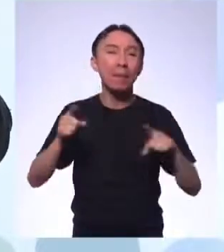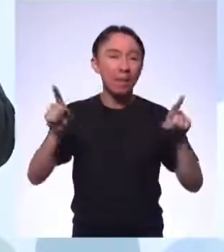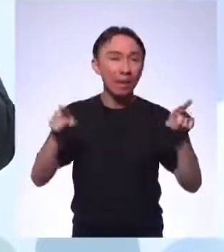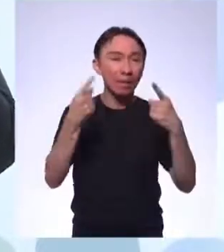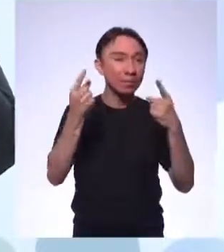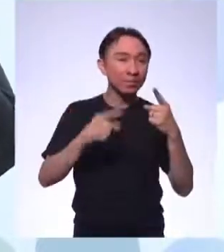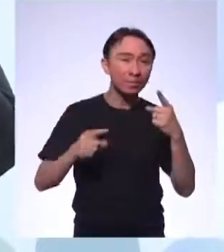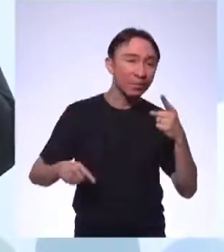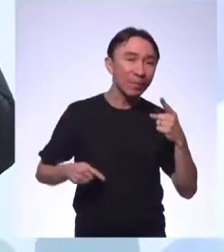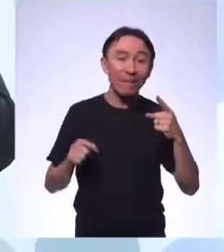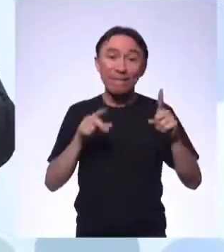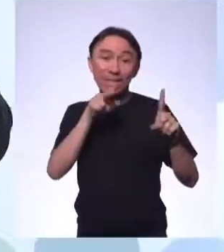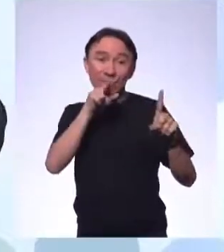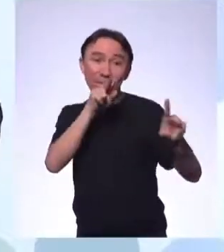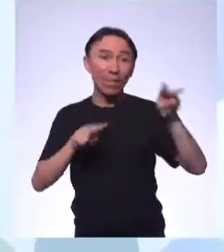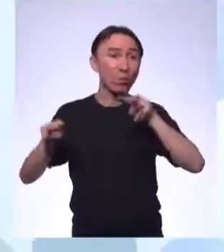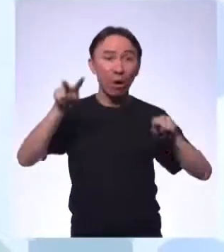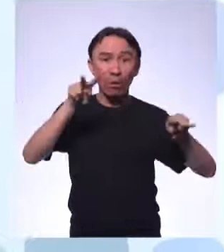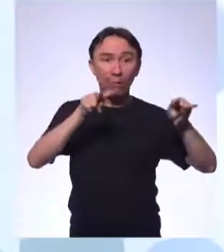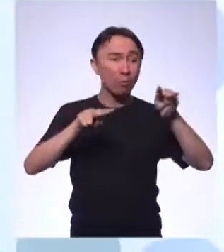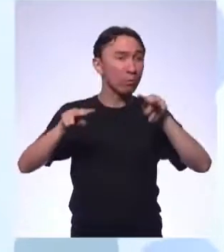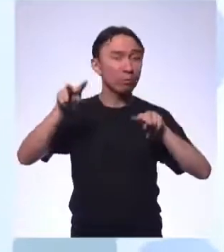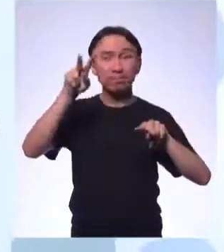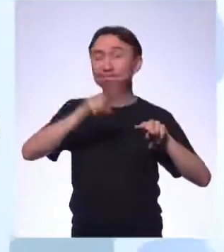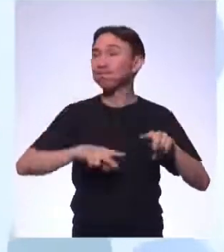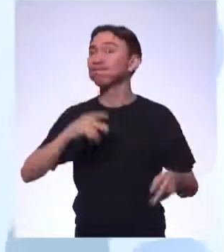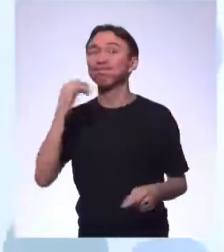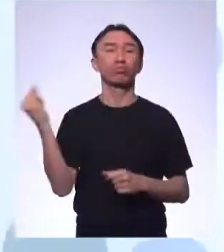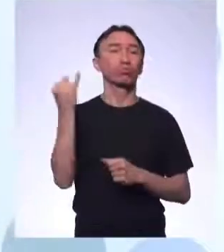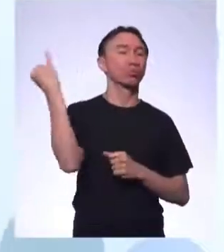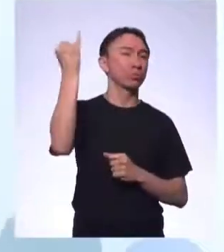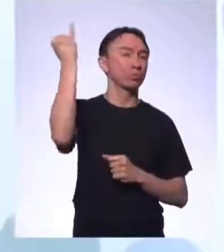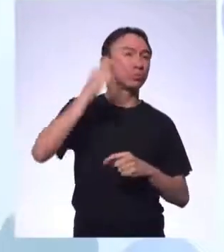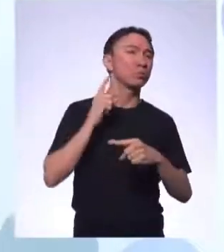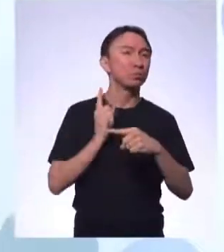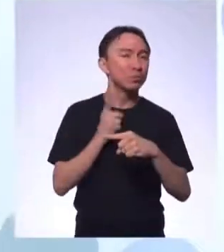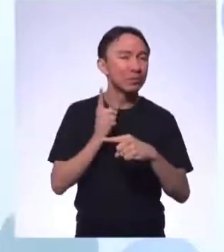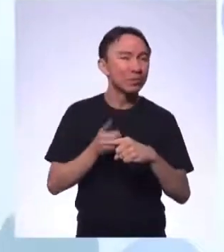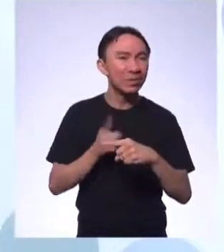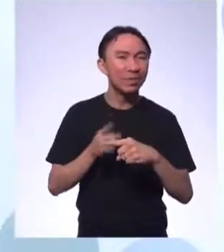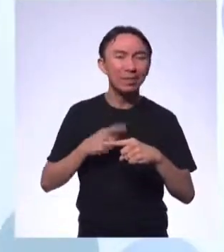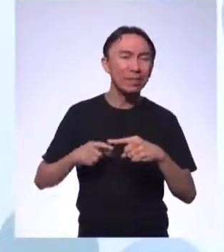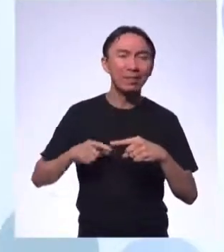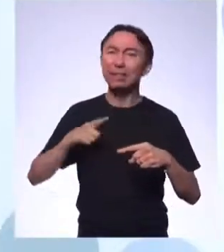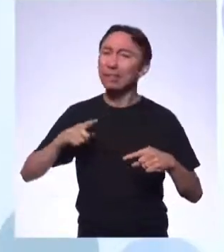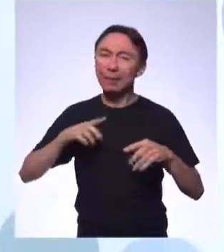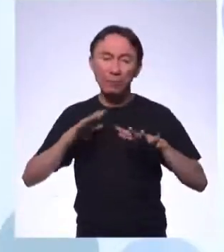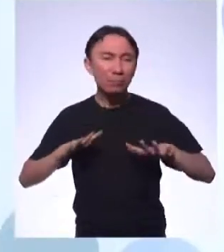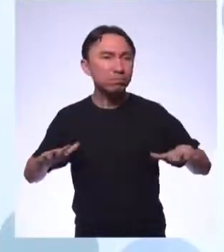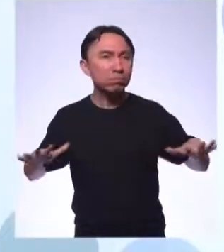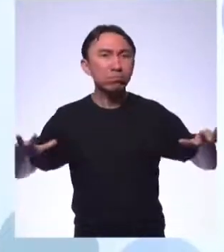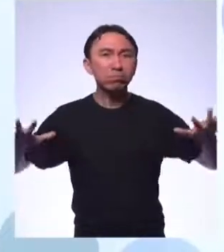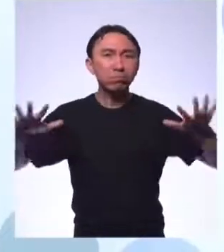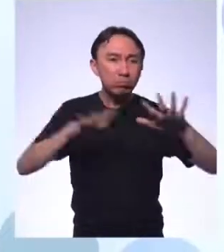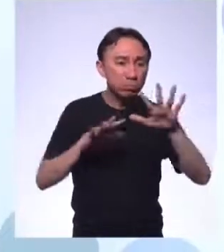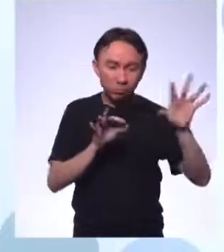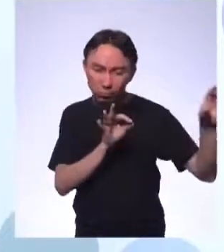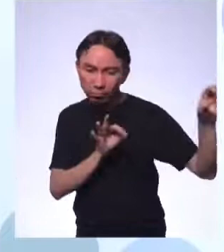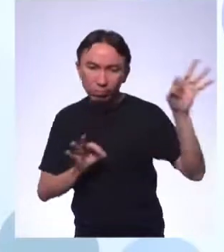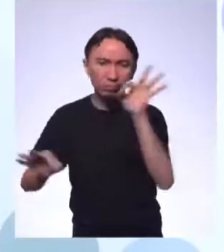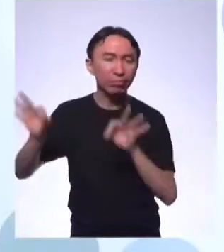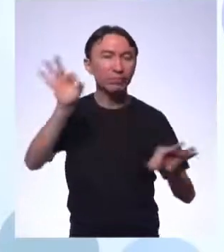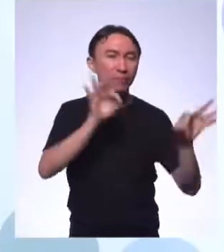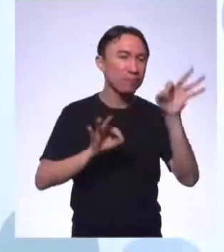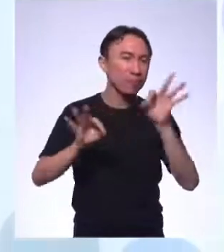são extremamente importantes. Por quê? Porque elas ajudam a compor toda uma atmosfera para esse espetáculo, tá? Então, observe